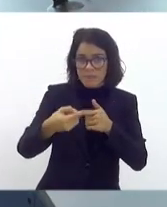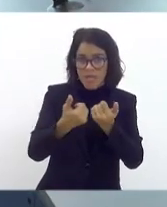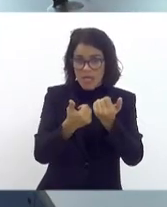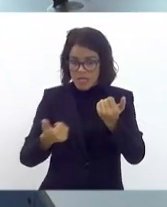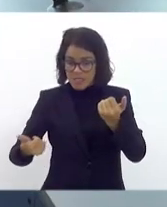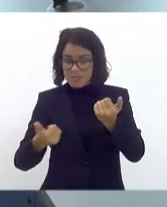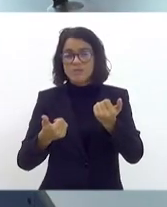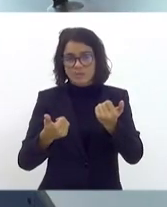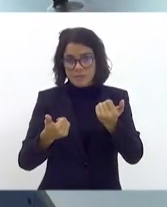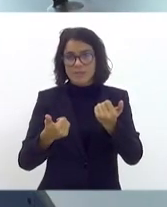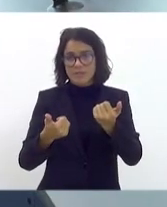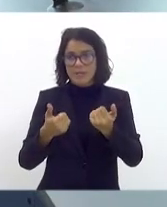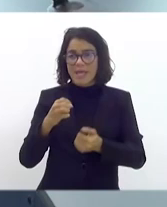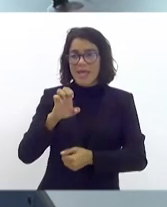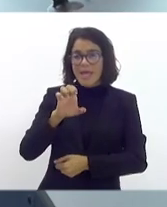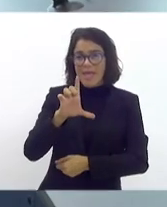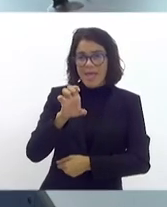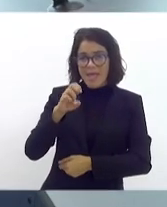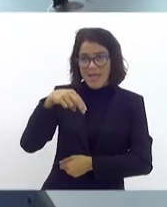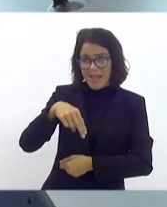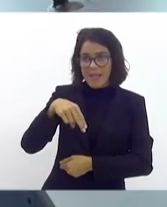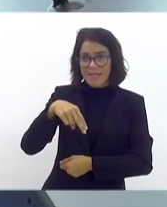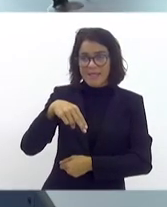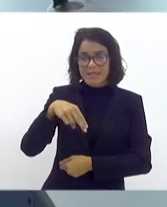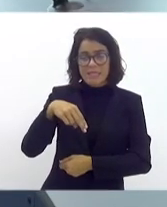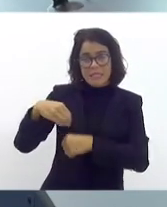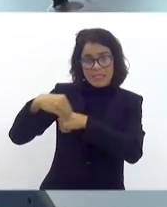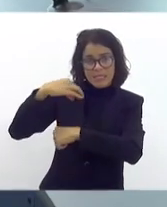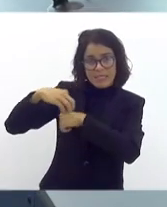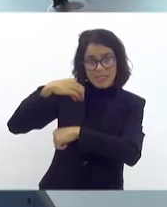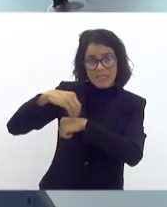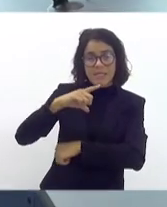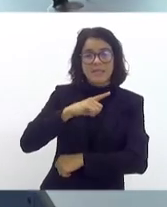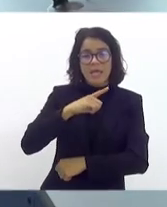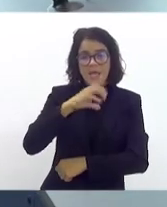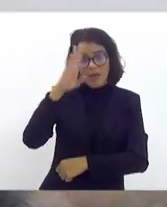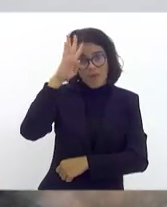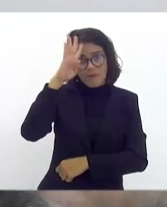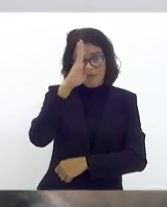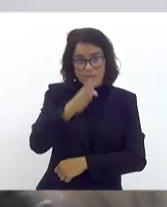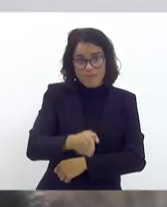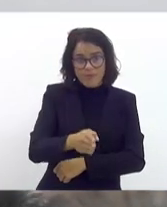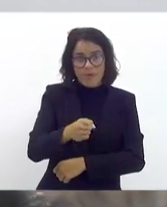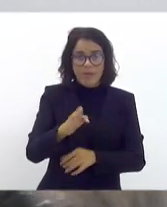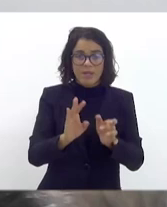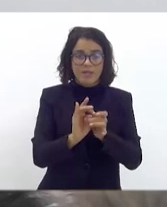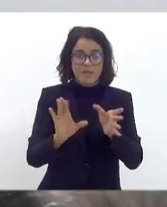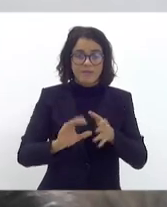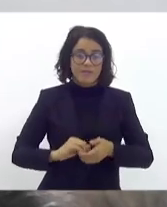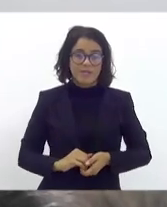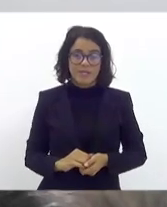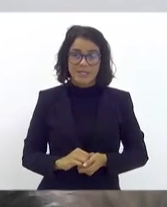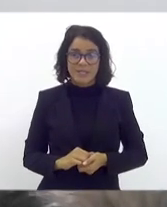de CPIs, nossa querida Ellen, está informando aqui que a gente tem as quartas-feiras livres de manhã. Vamos chamar